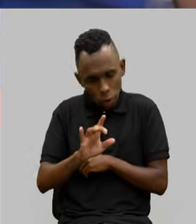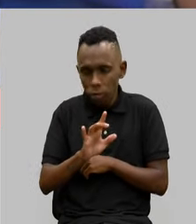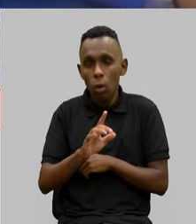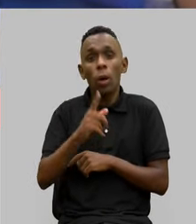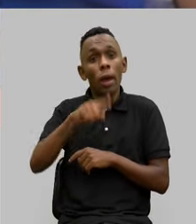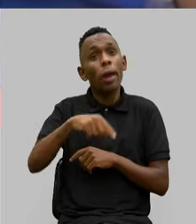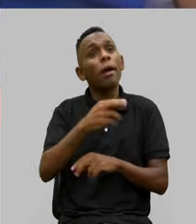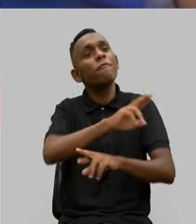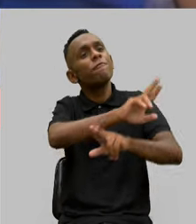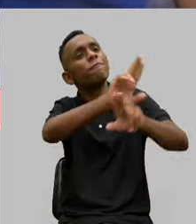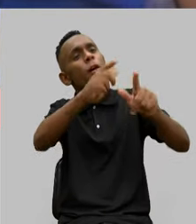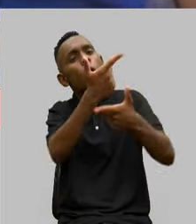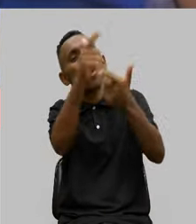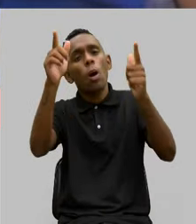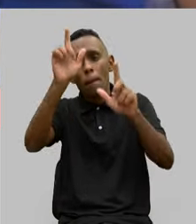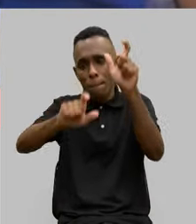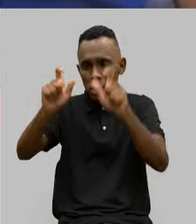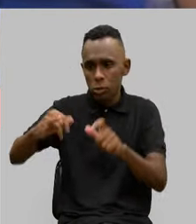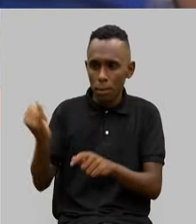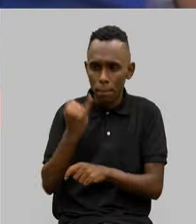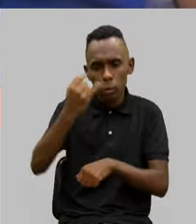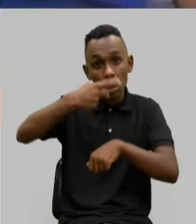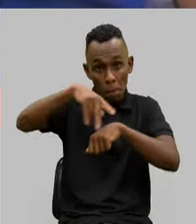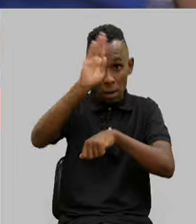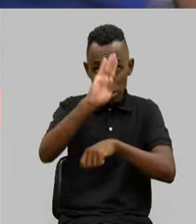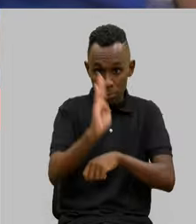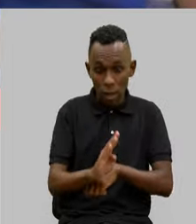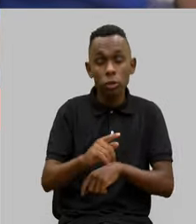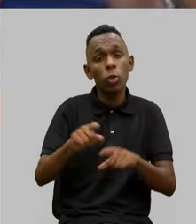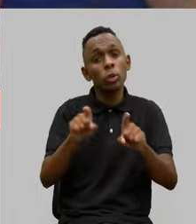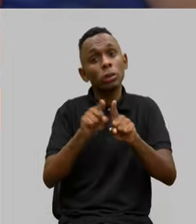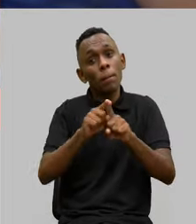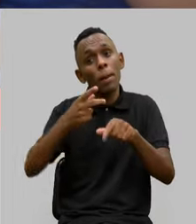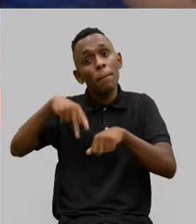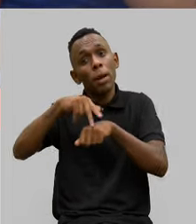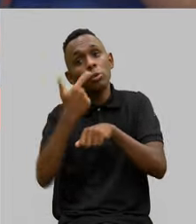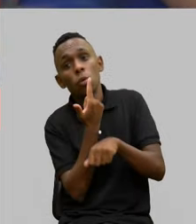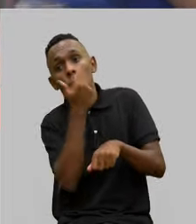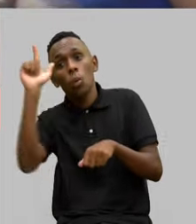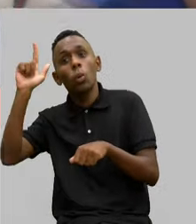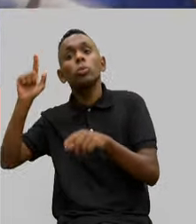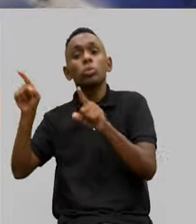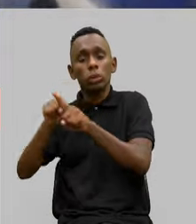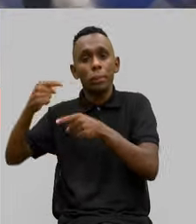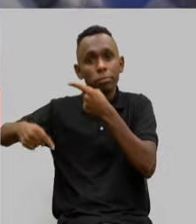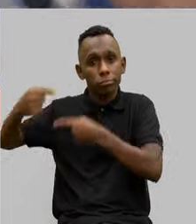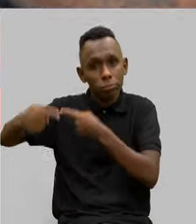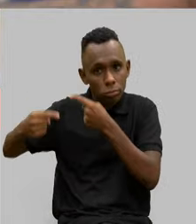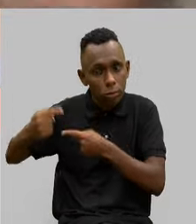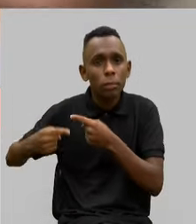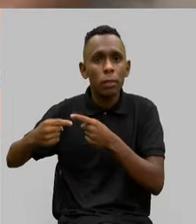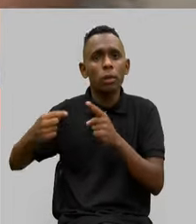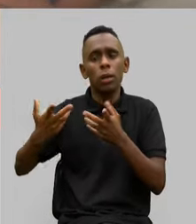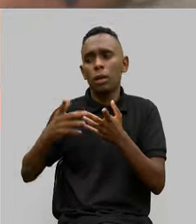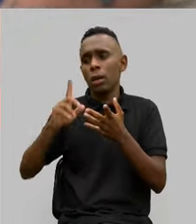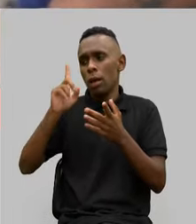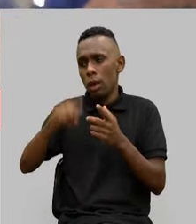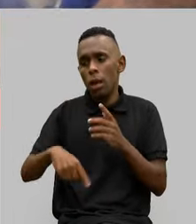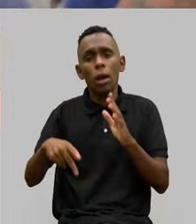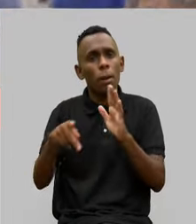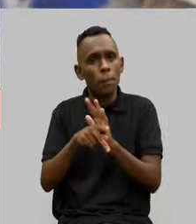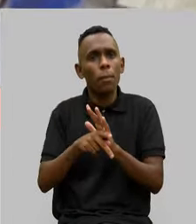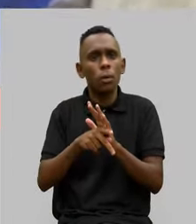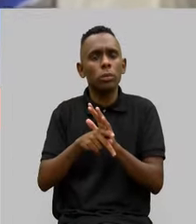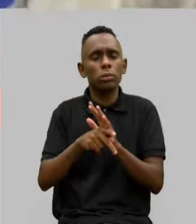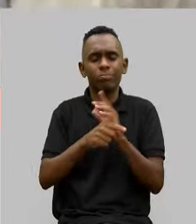que vários autores muito importantes tanto brasileiros quanto de outros países trazem né críticas a essa Ótica de